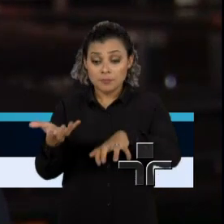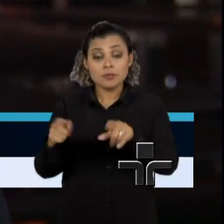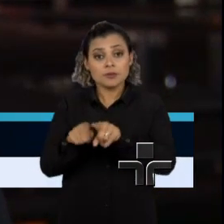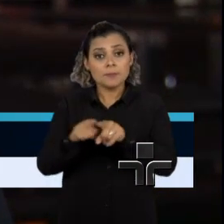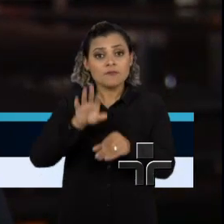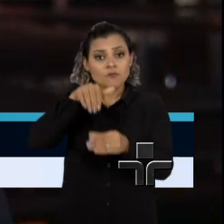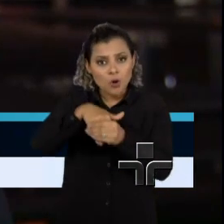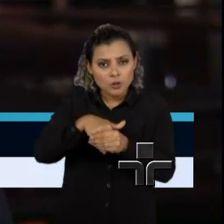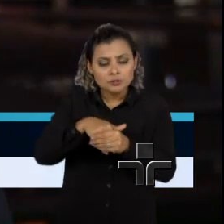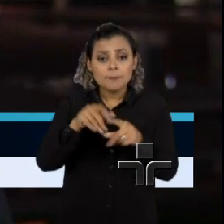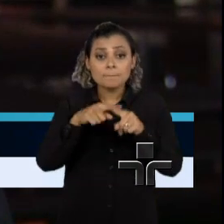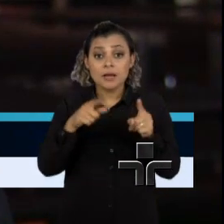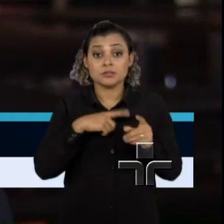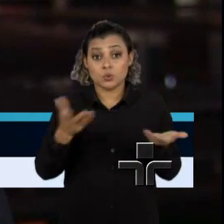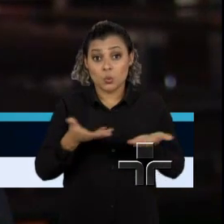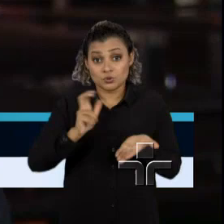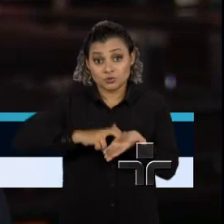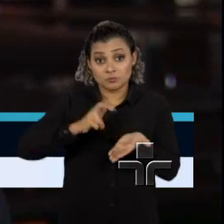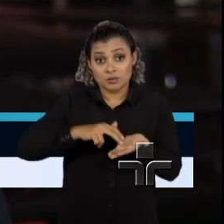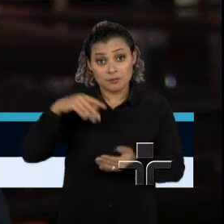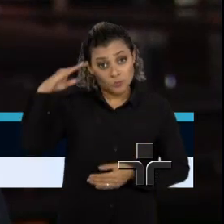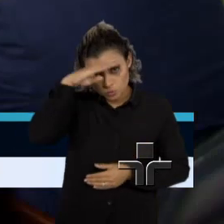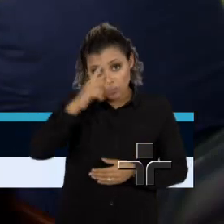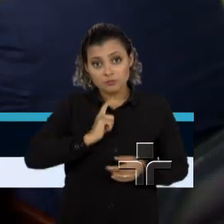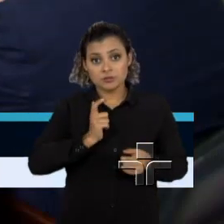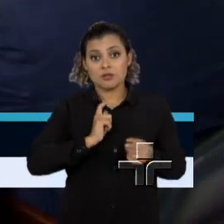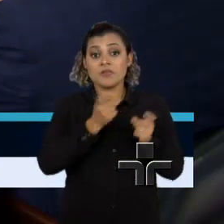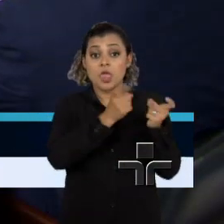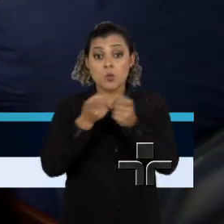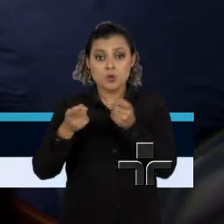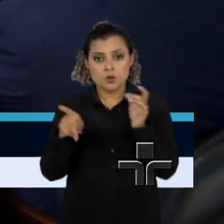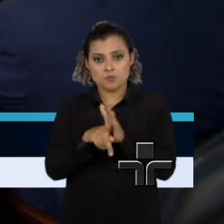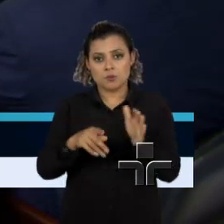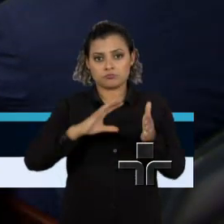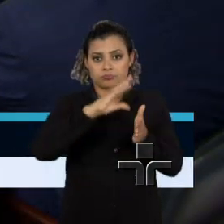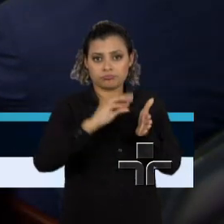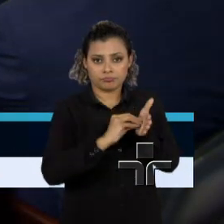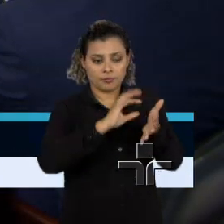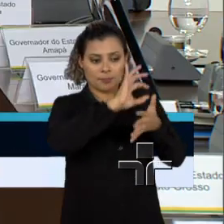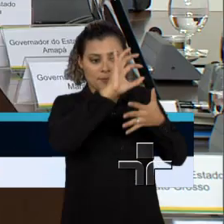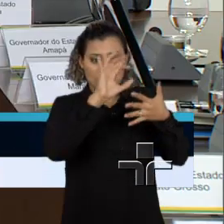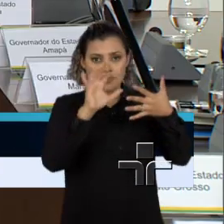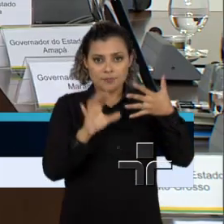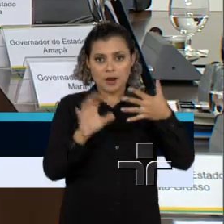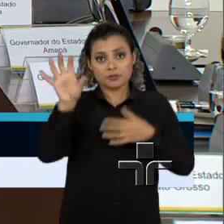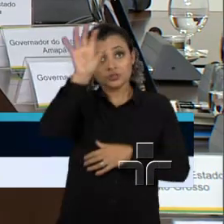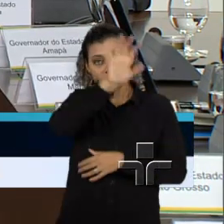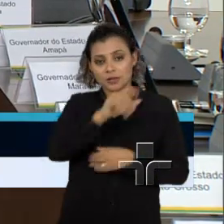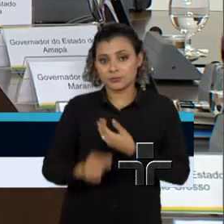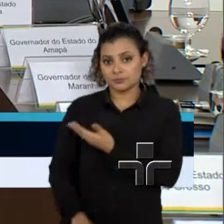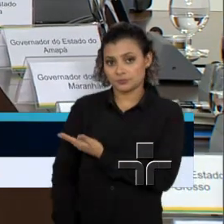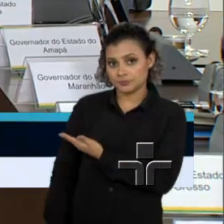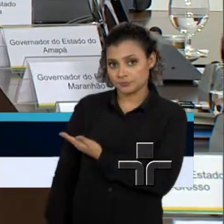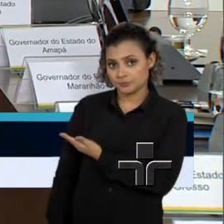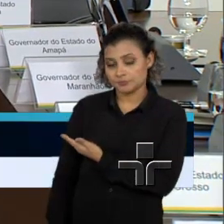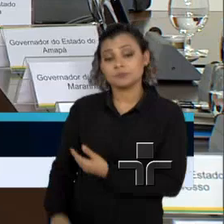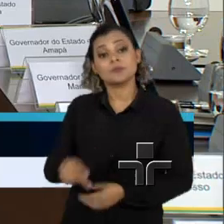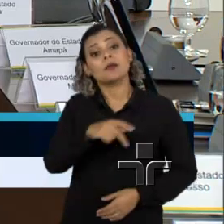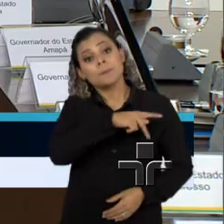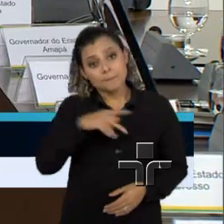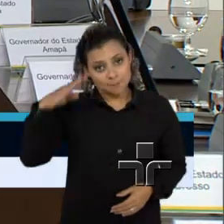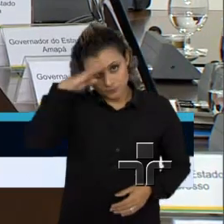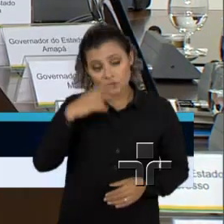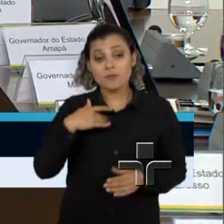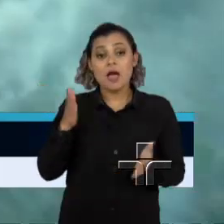se encontrou com os governadores da Amazônia Legal. Na reunião, que durou cerca de 2 horas, Bolsonaro disse que pretende propor até a